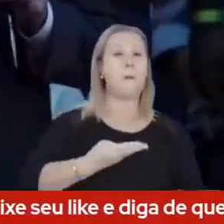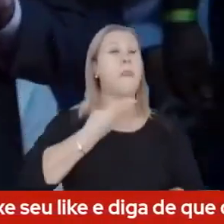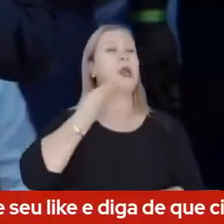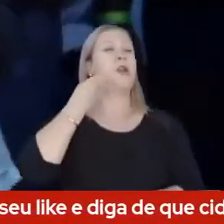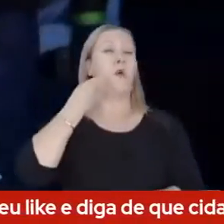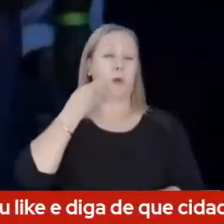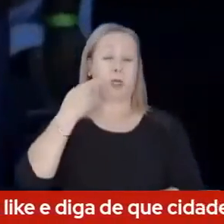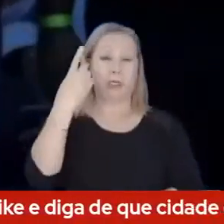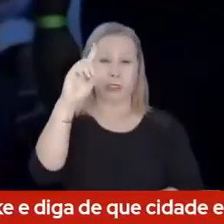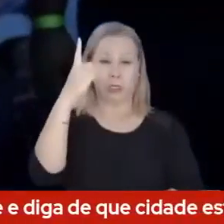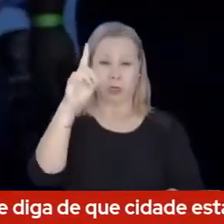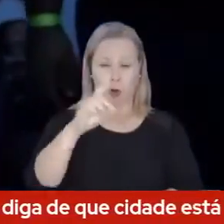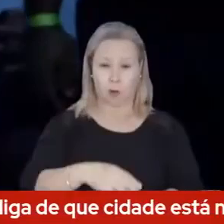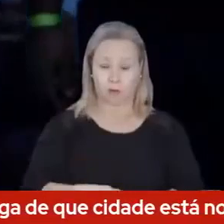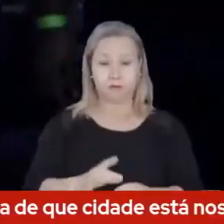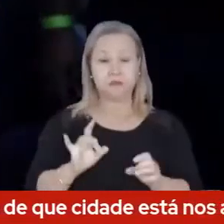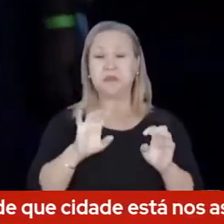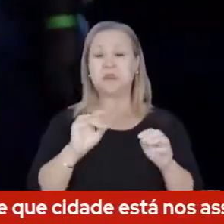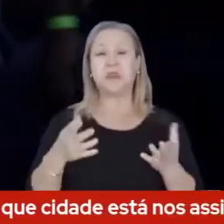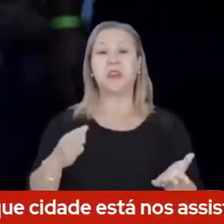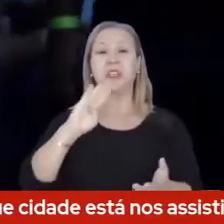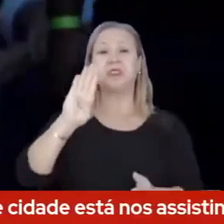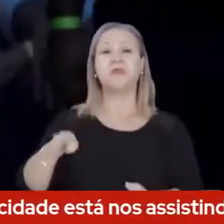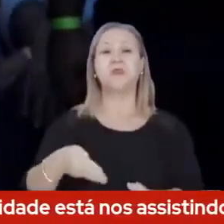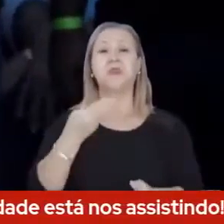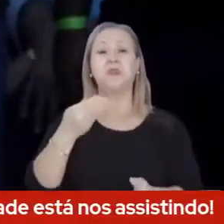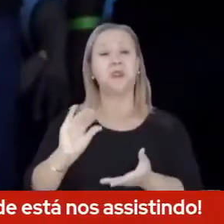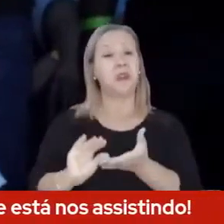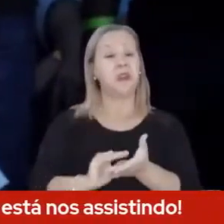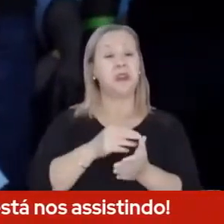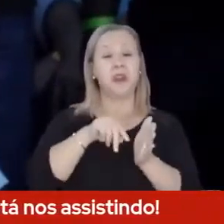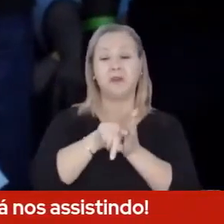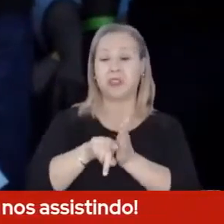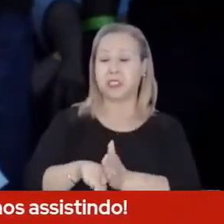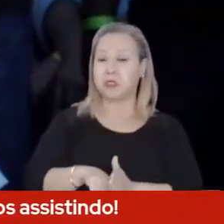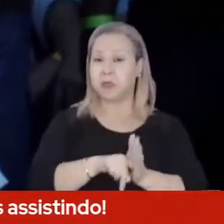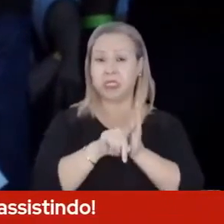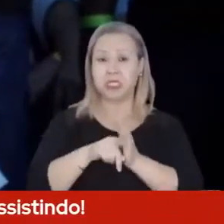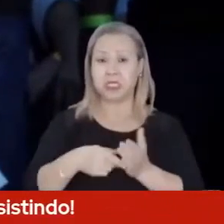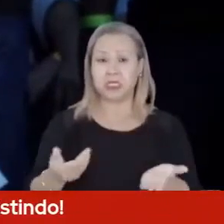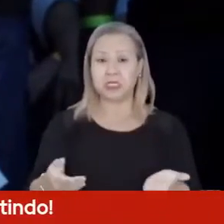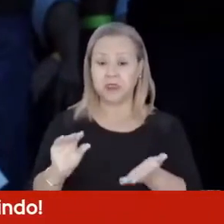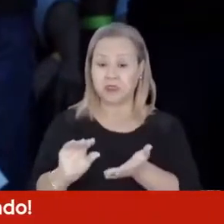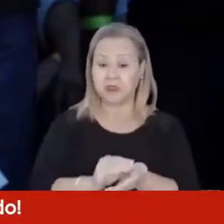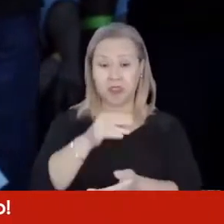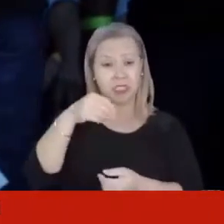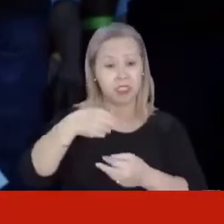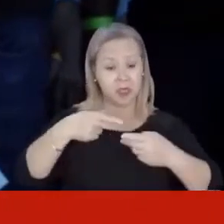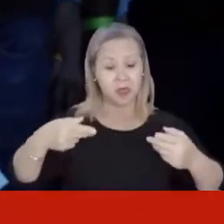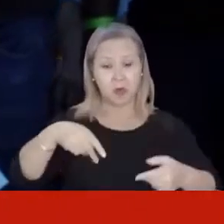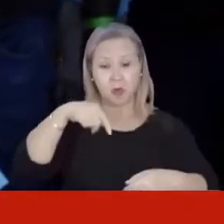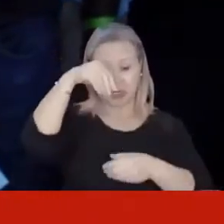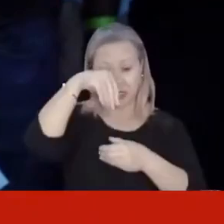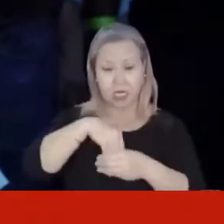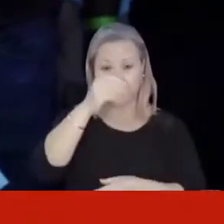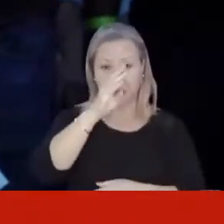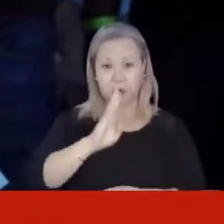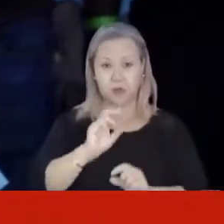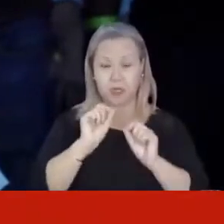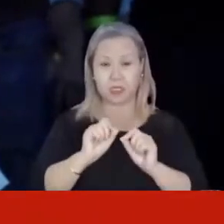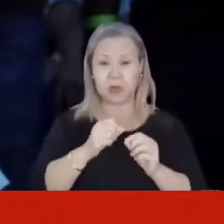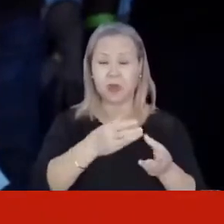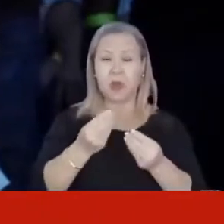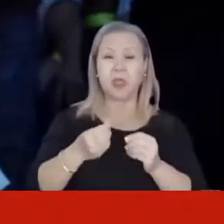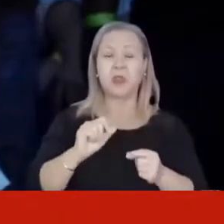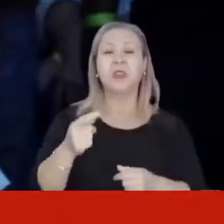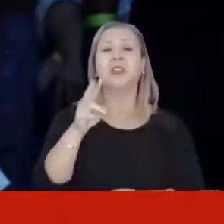esses bilhões não é investido em pesquisa, não é investido em coisa aqui dentro. Uma grande parte dele está sendo utilizado